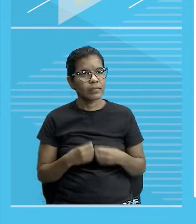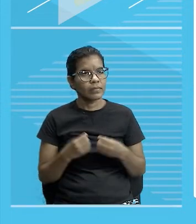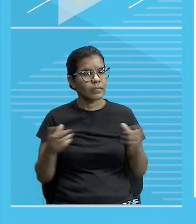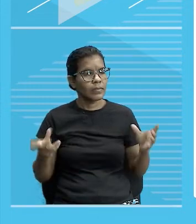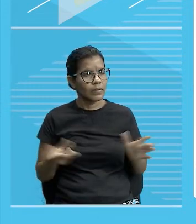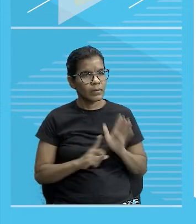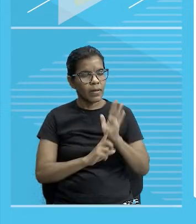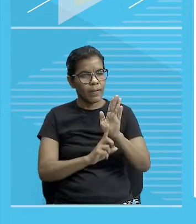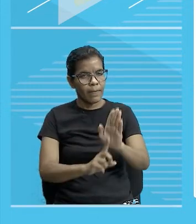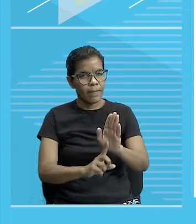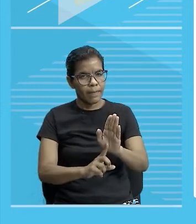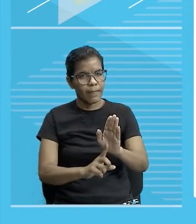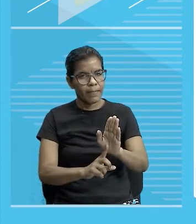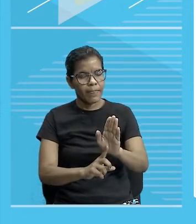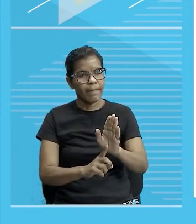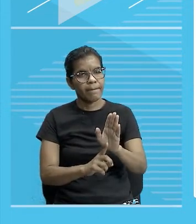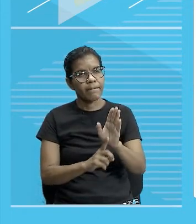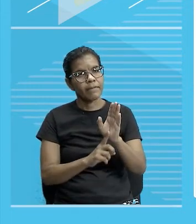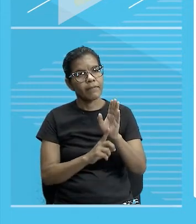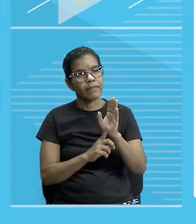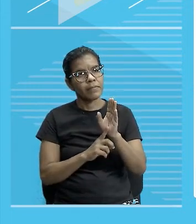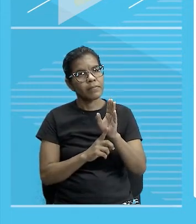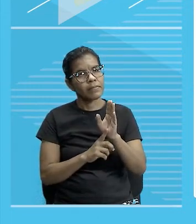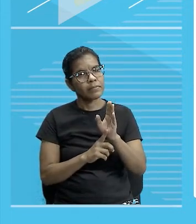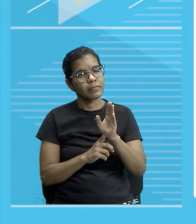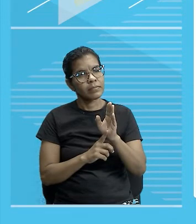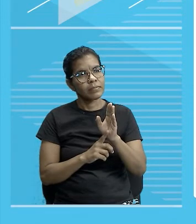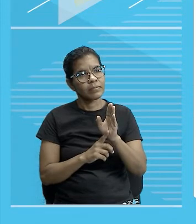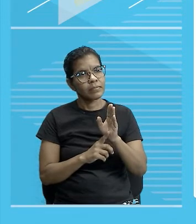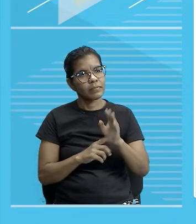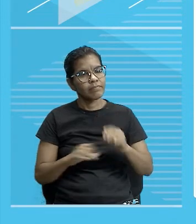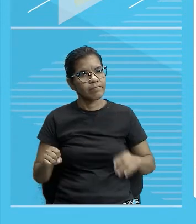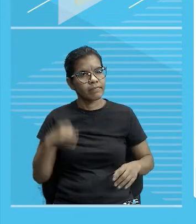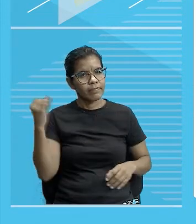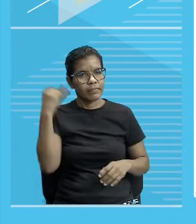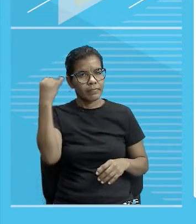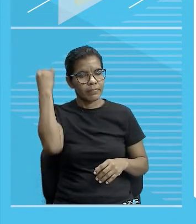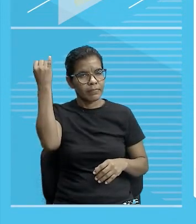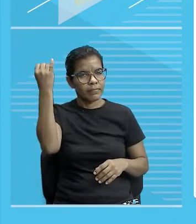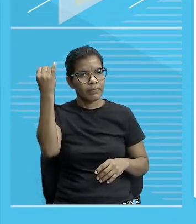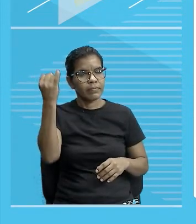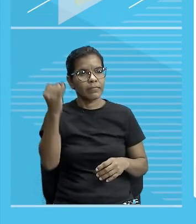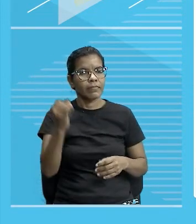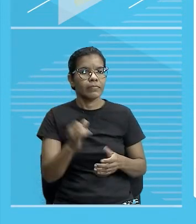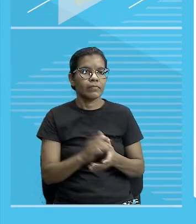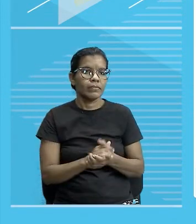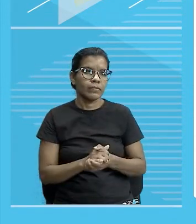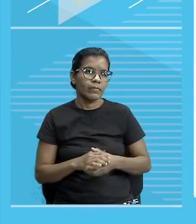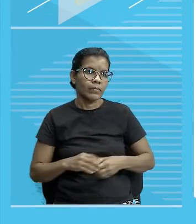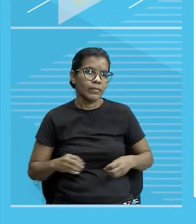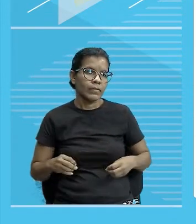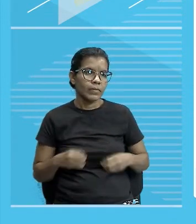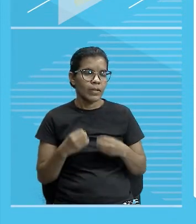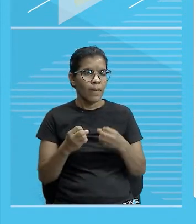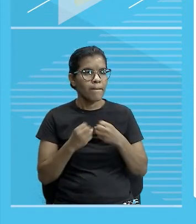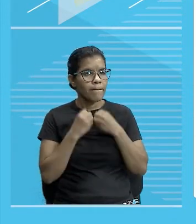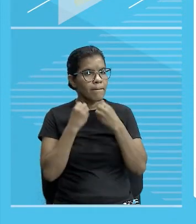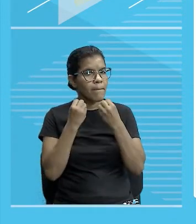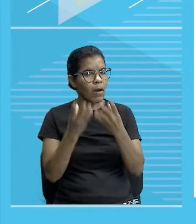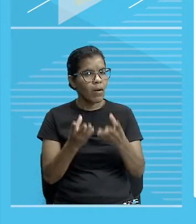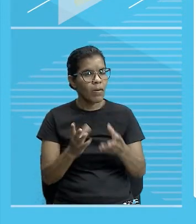mostrando para vocês a importância do que seria esse bom